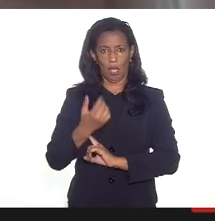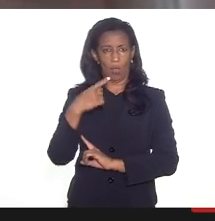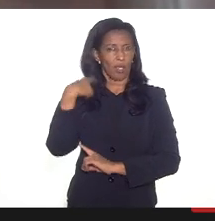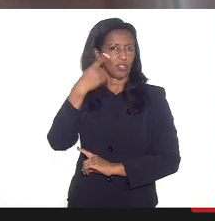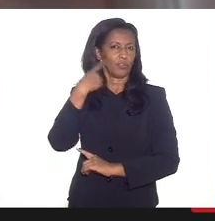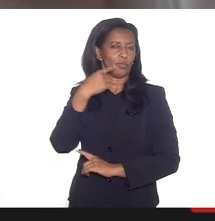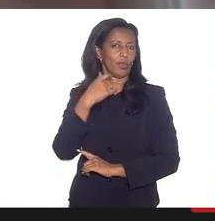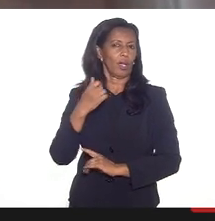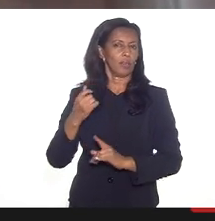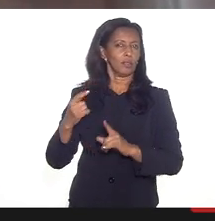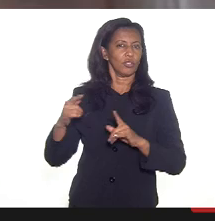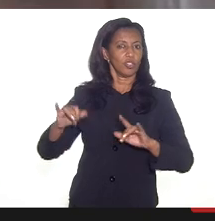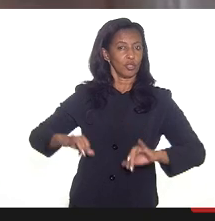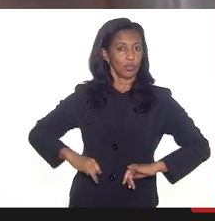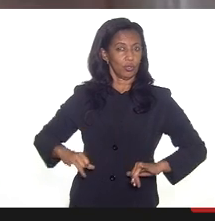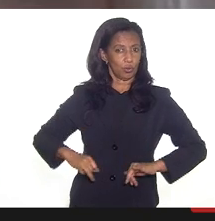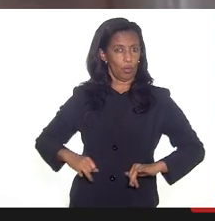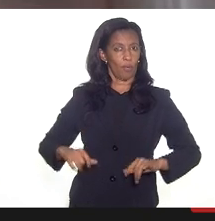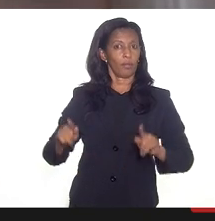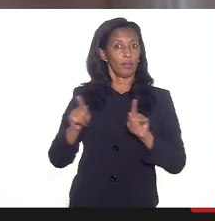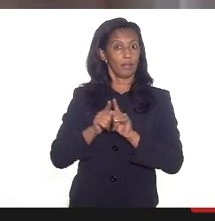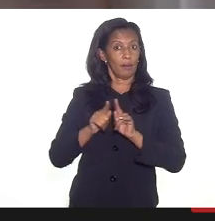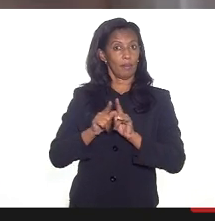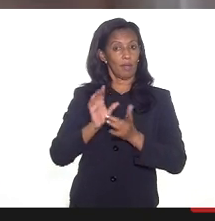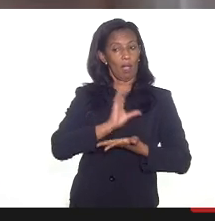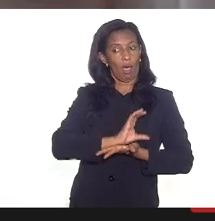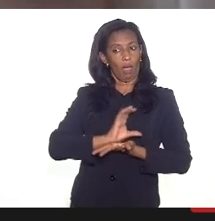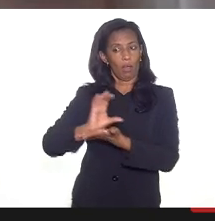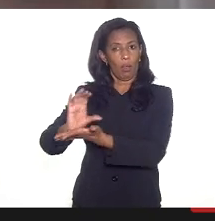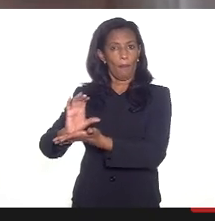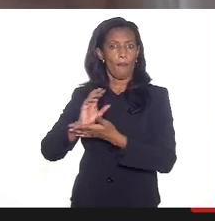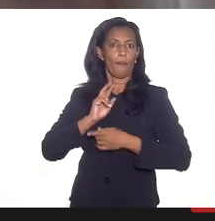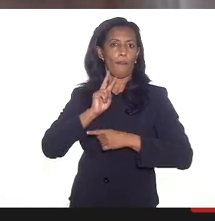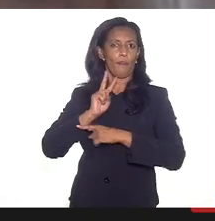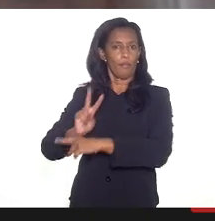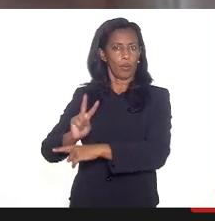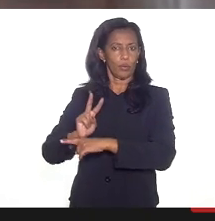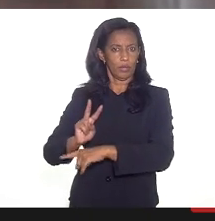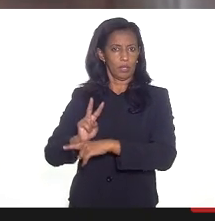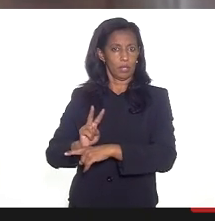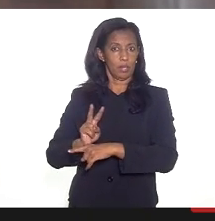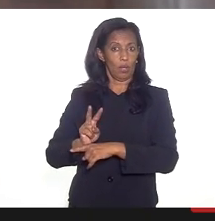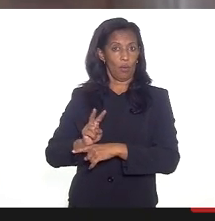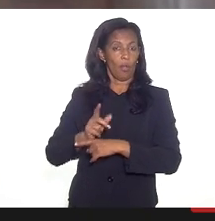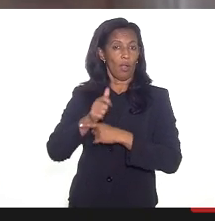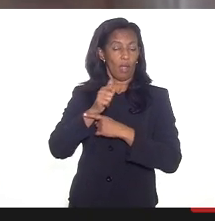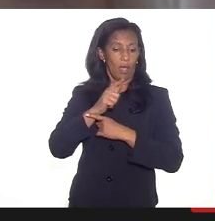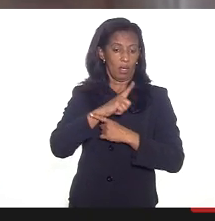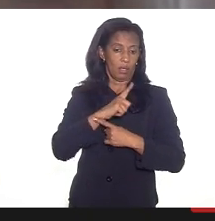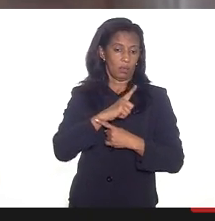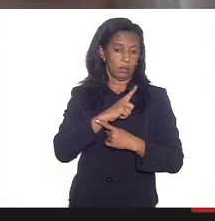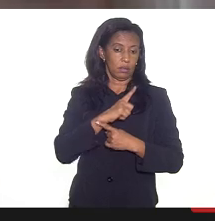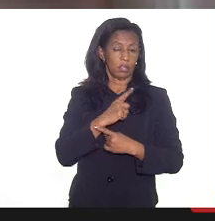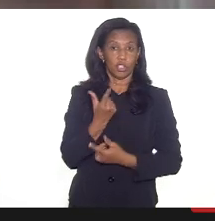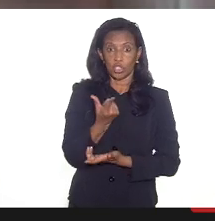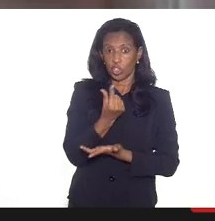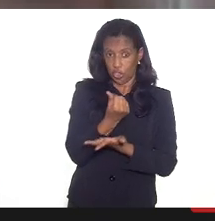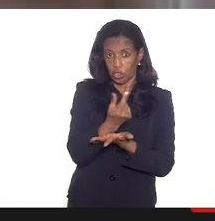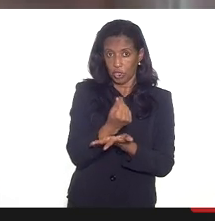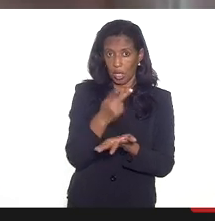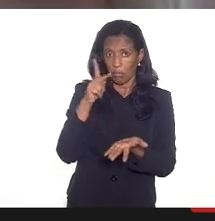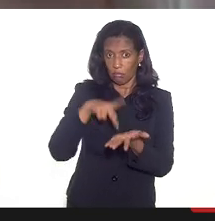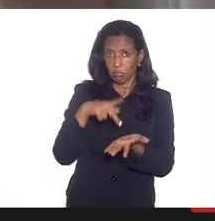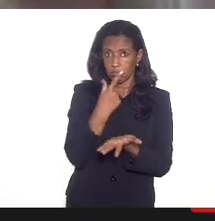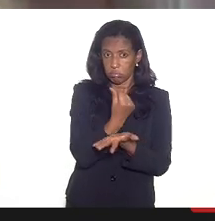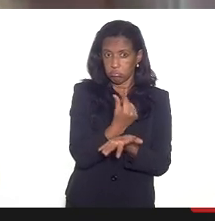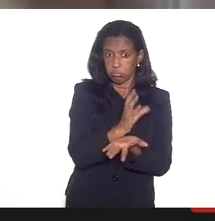violência. Também temos um auxílio proteção. A gente hoje fornece uma bolsa de dinheiro mesmo para